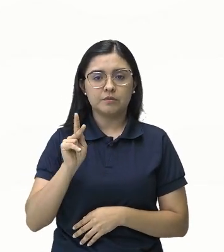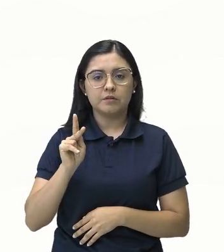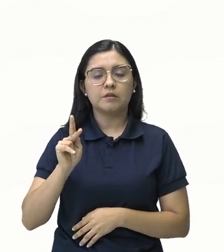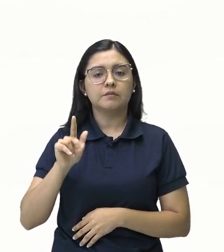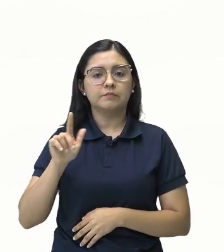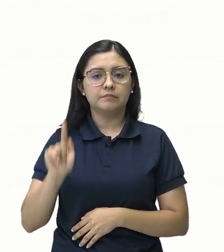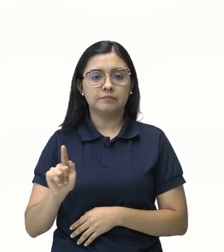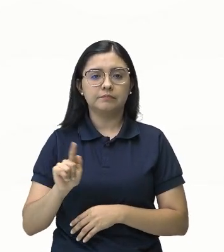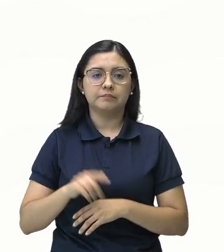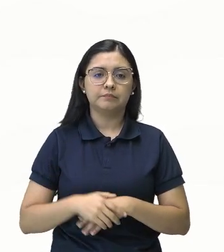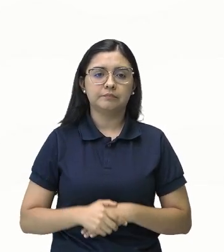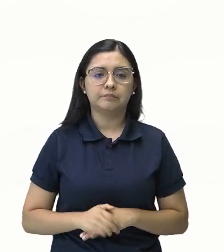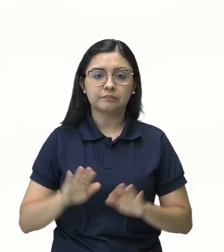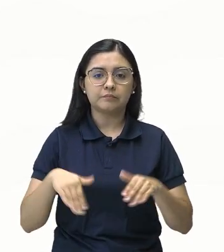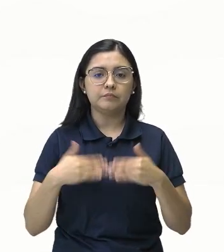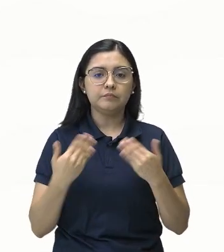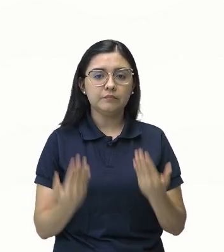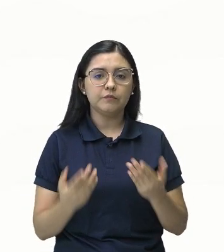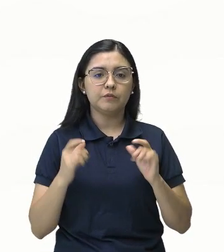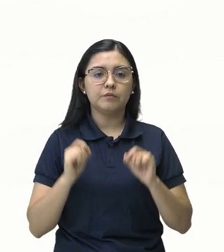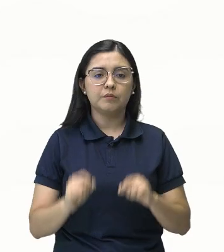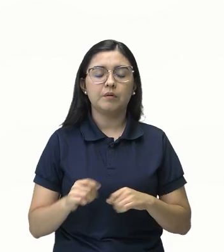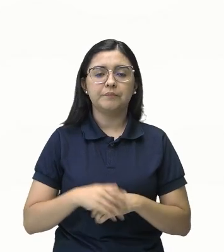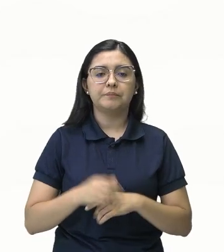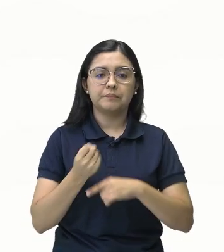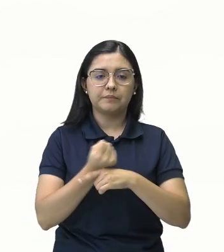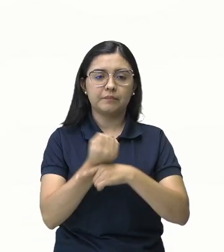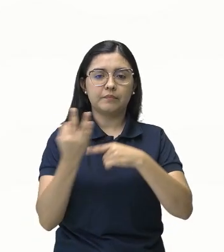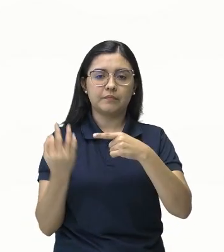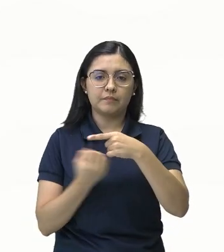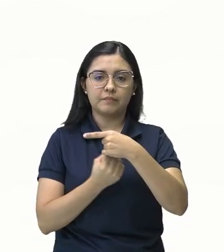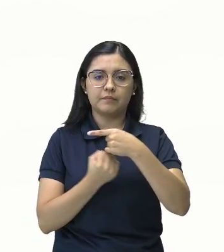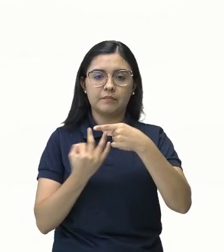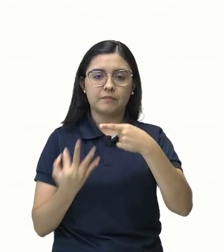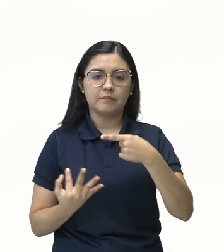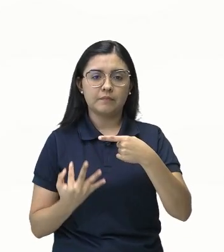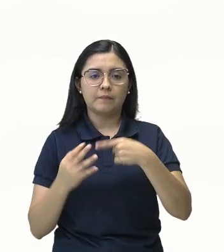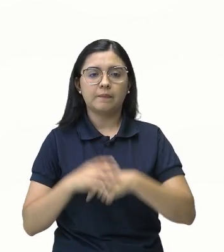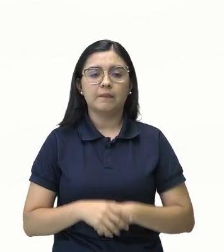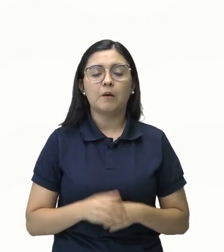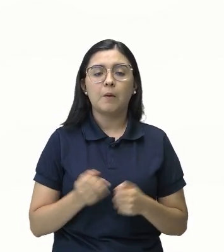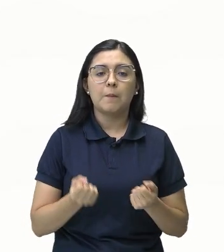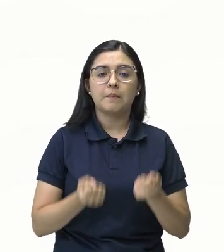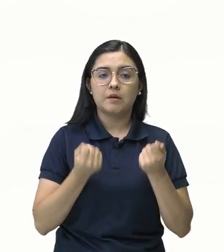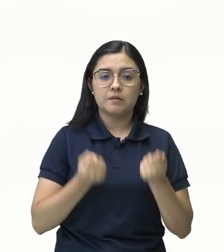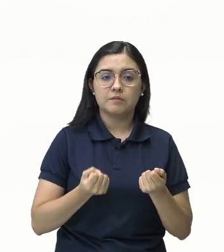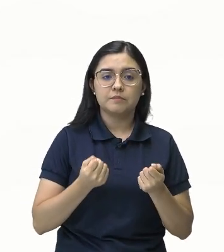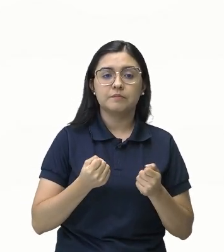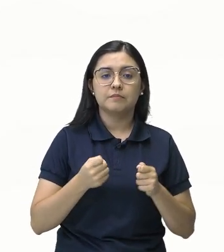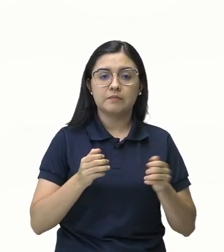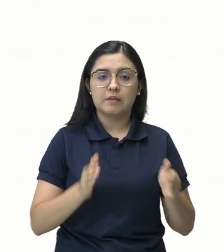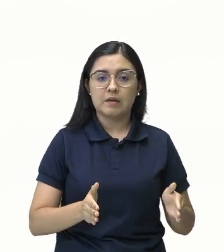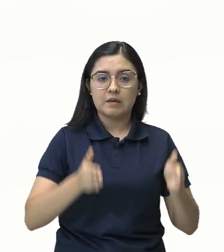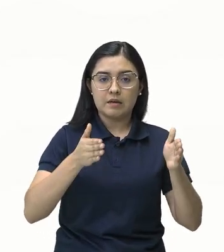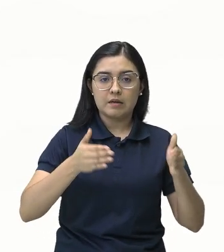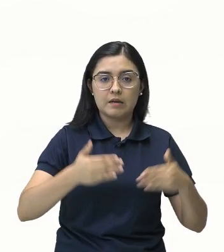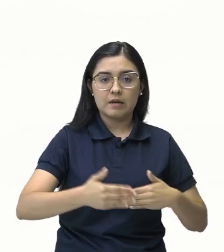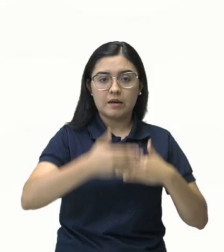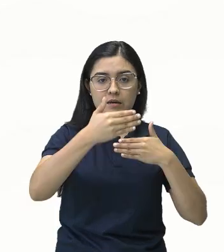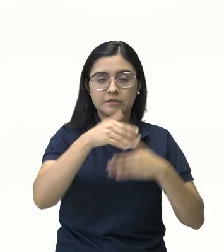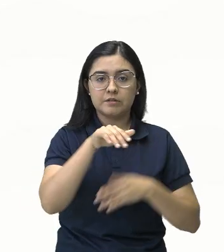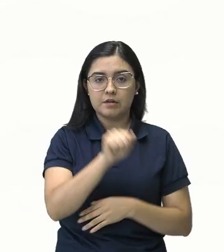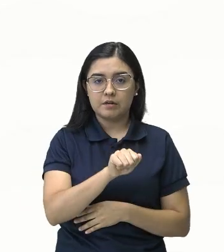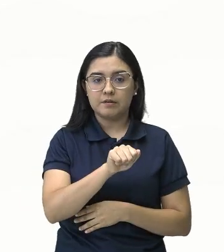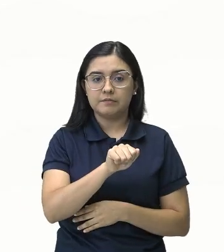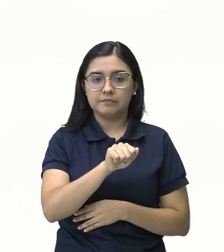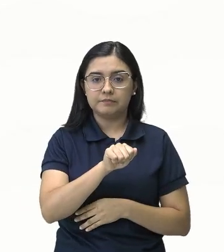Qual é a razão entre o valor obtido na pesagem da caixa A,